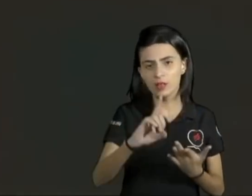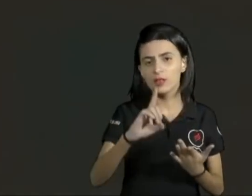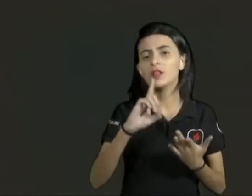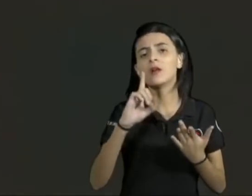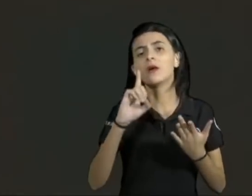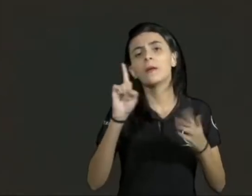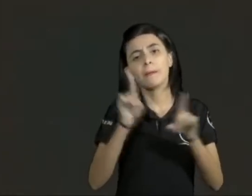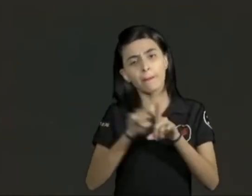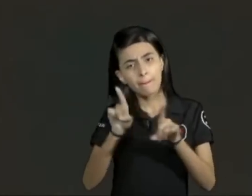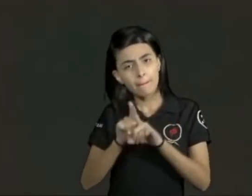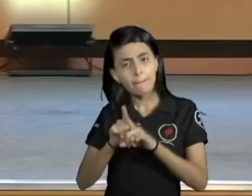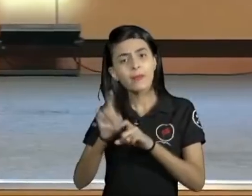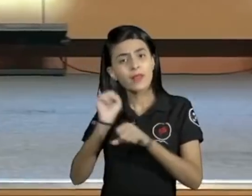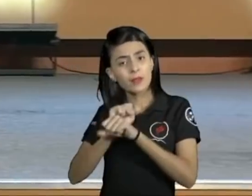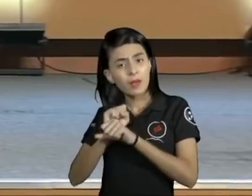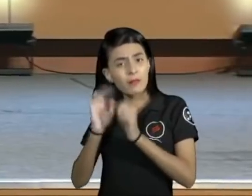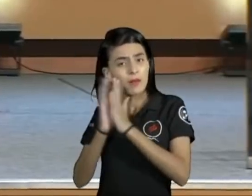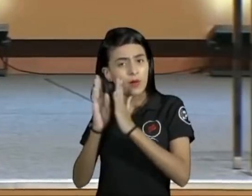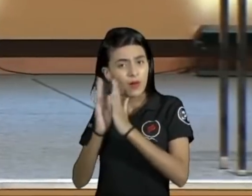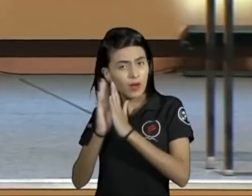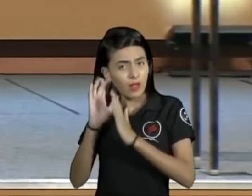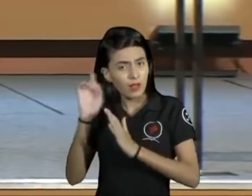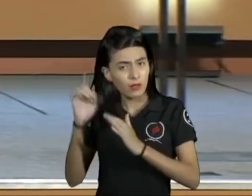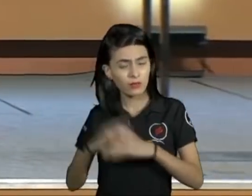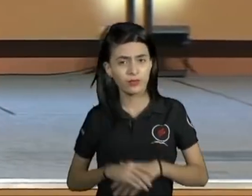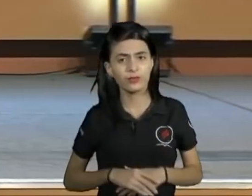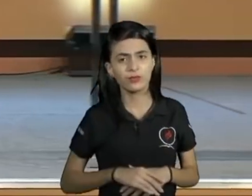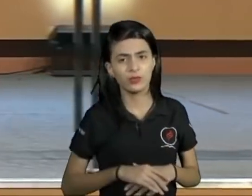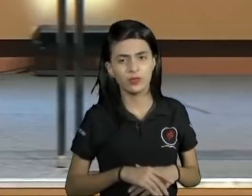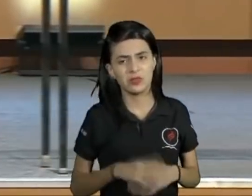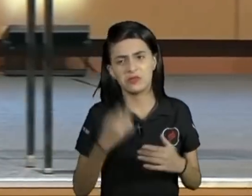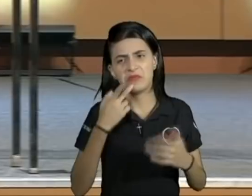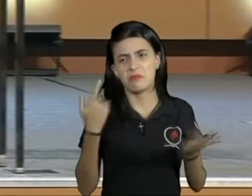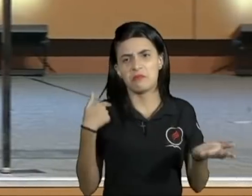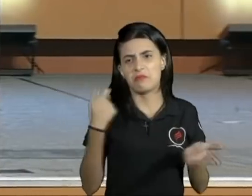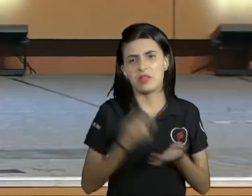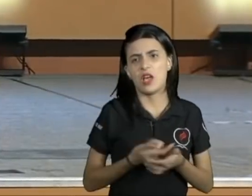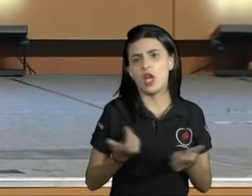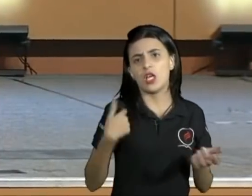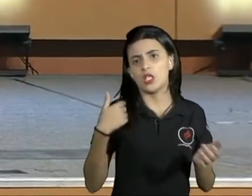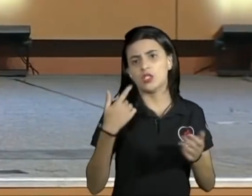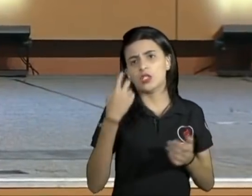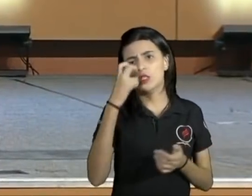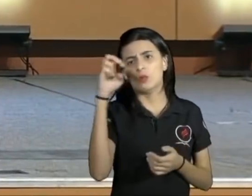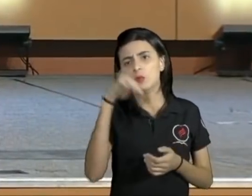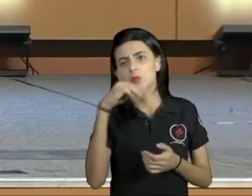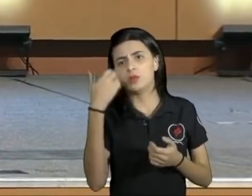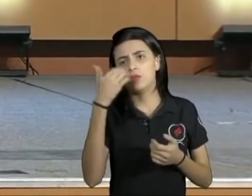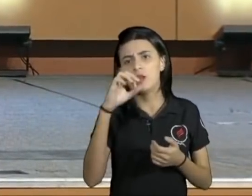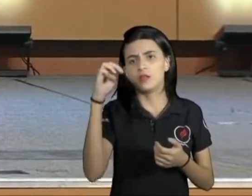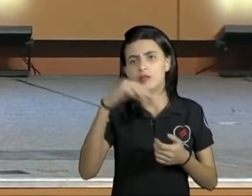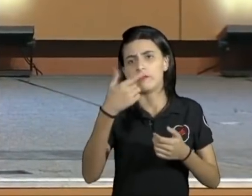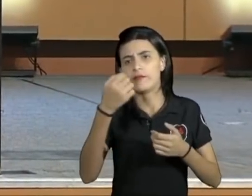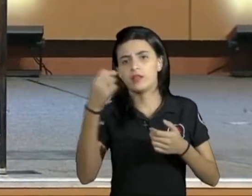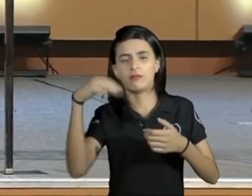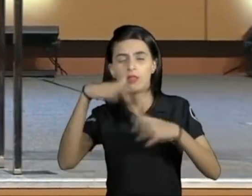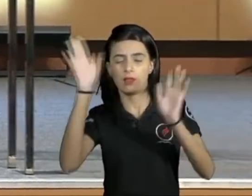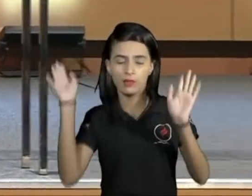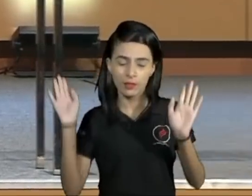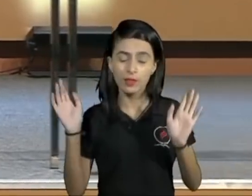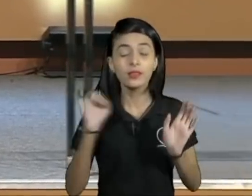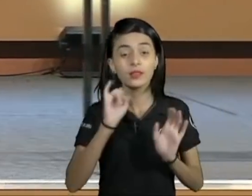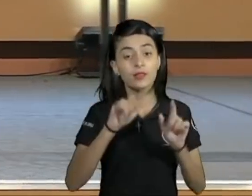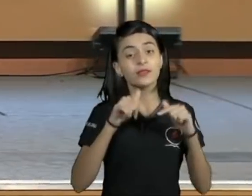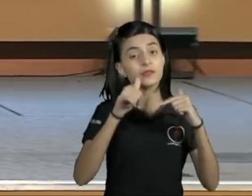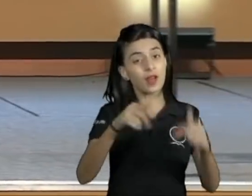Deus e se você para para orar eu não tô fé perguntando se a senhora cinco minutos 10 15 e 20 mas se